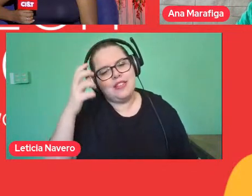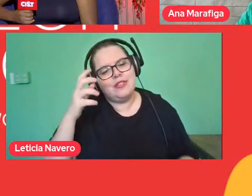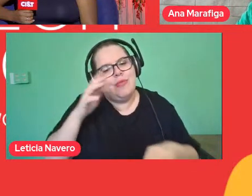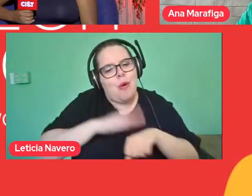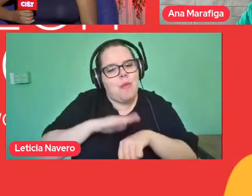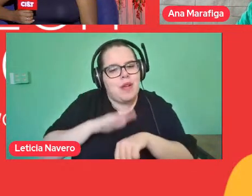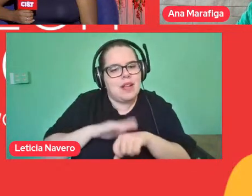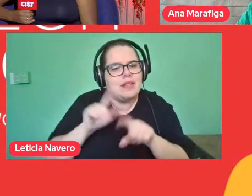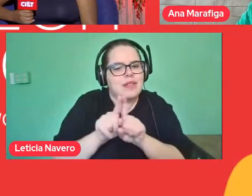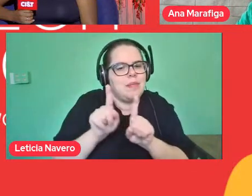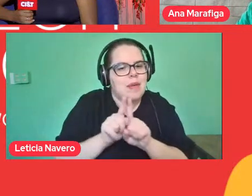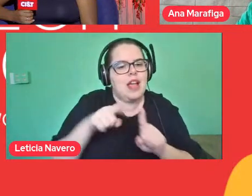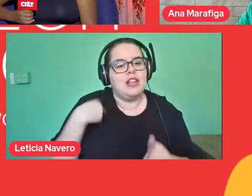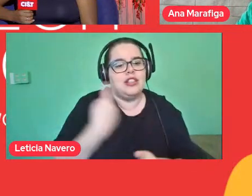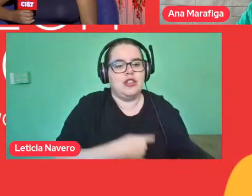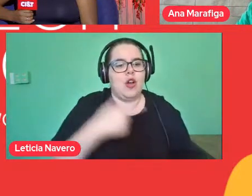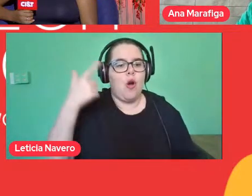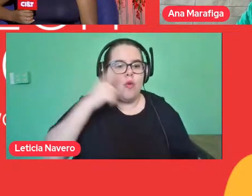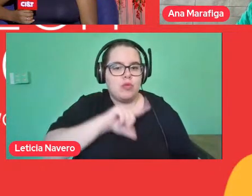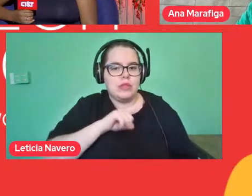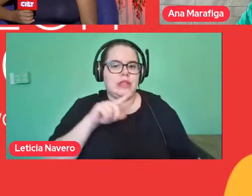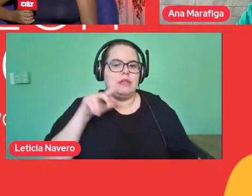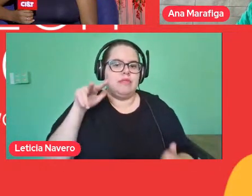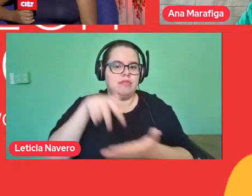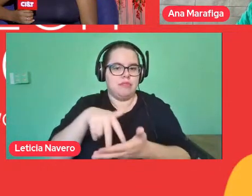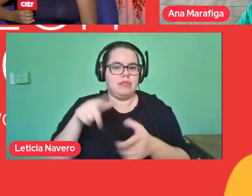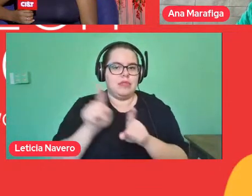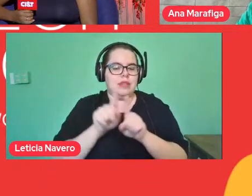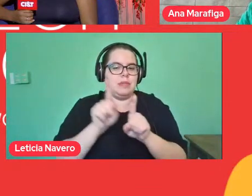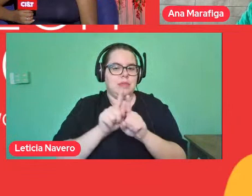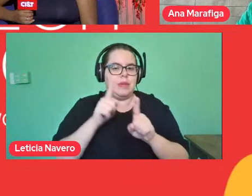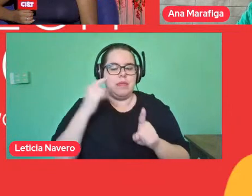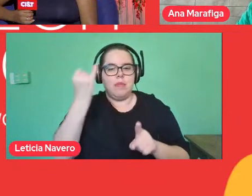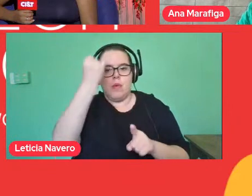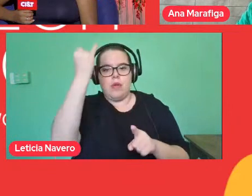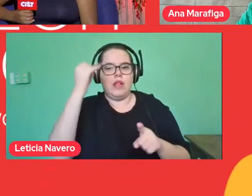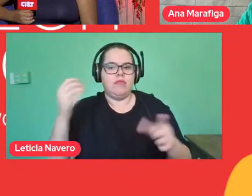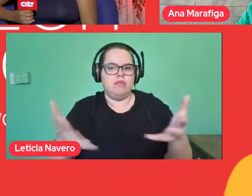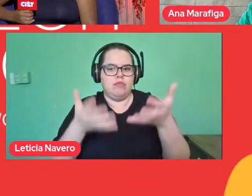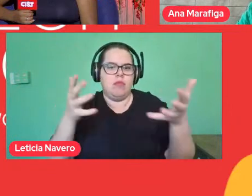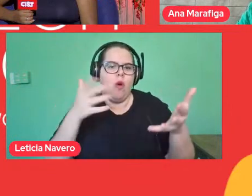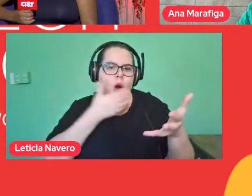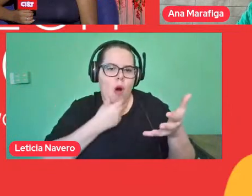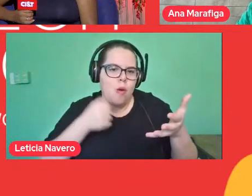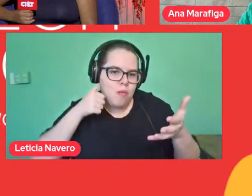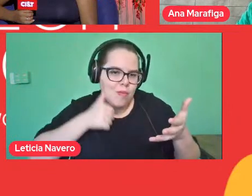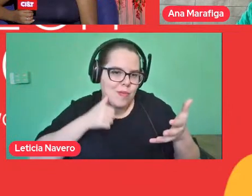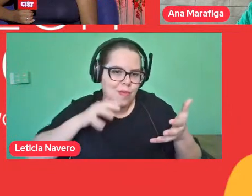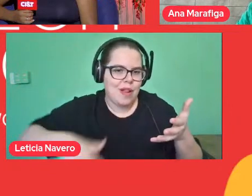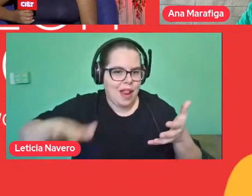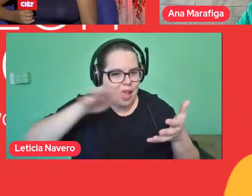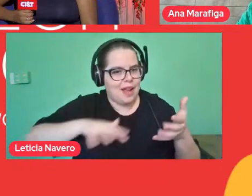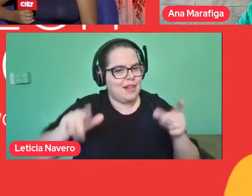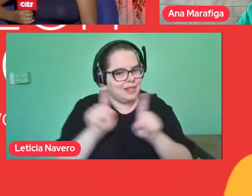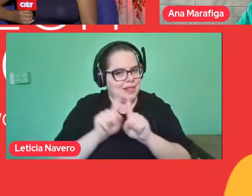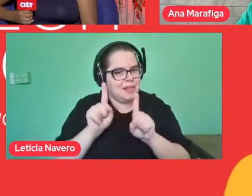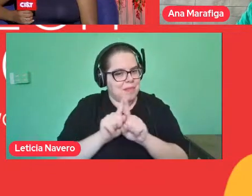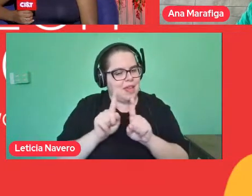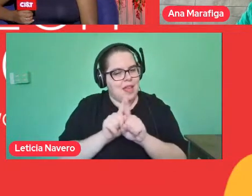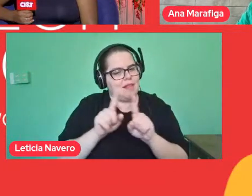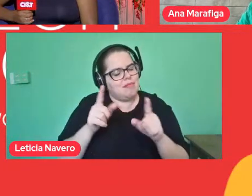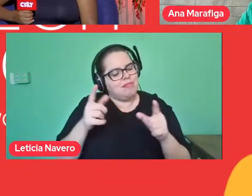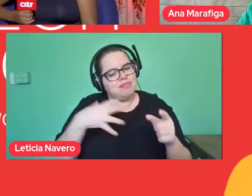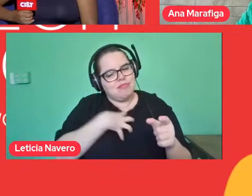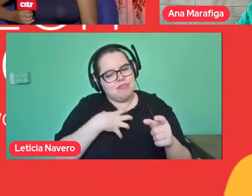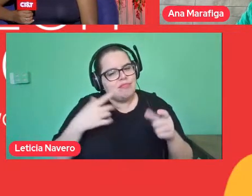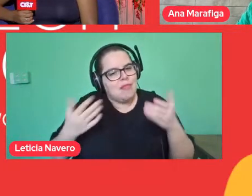momentos a gente vai conseguir, tá? E é importante que a gente incentive homens e mulheres que estão dos nossos lados também a